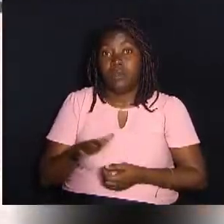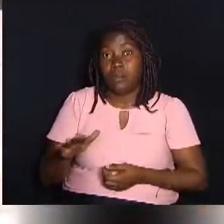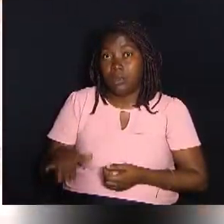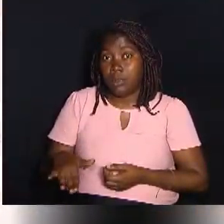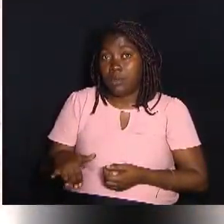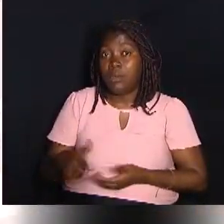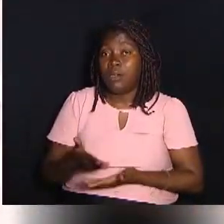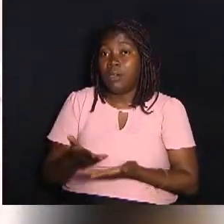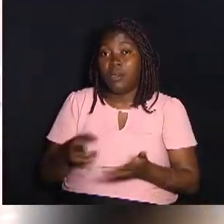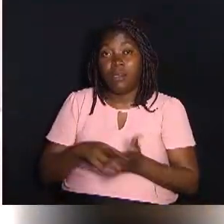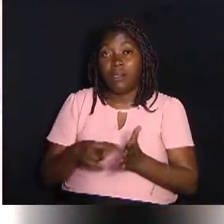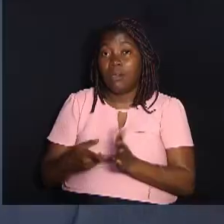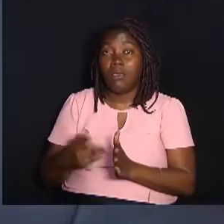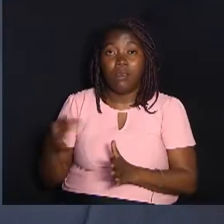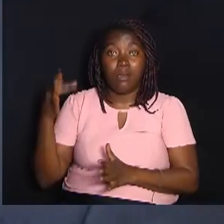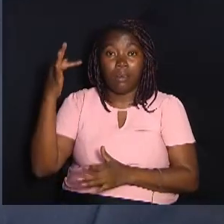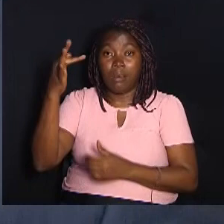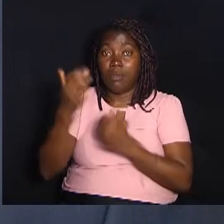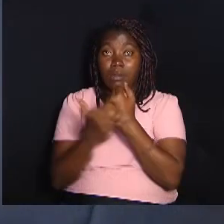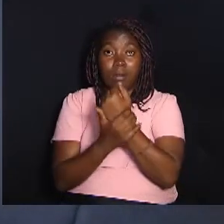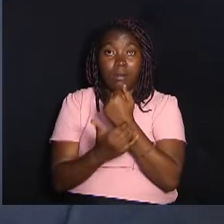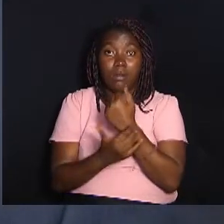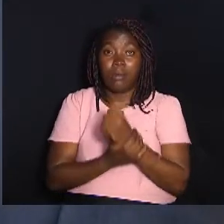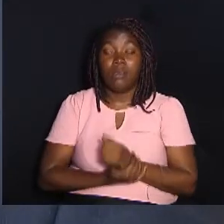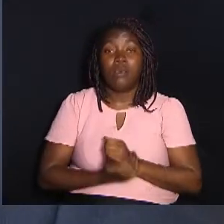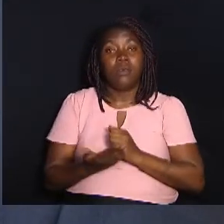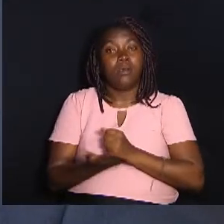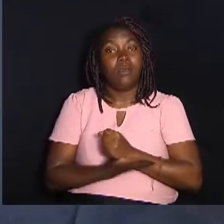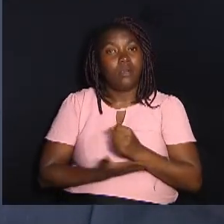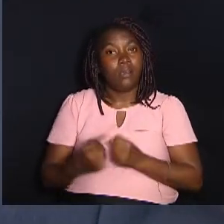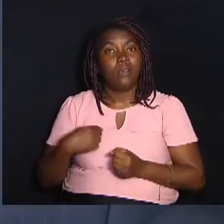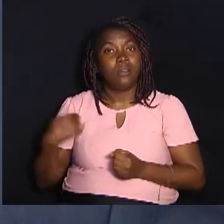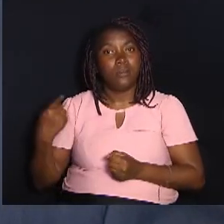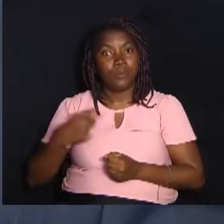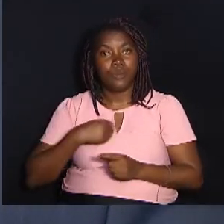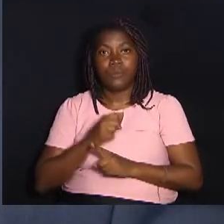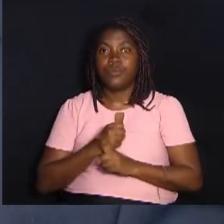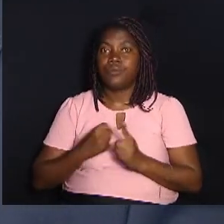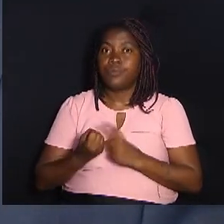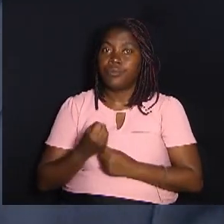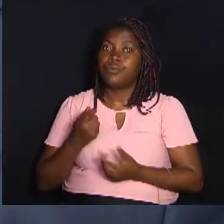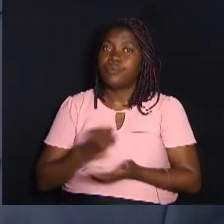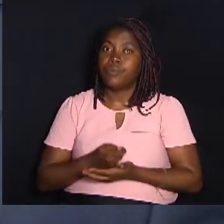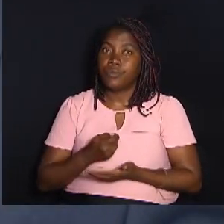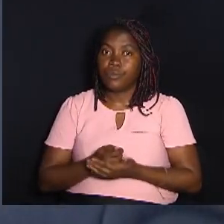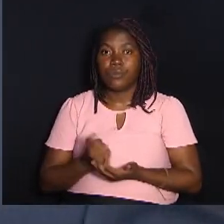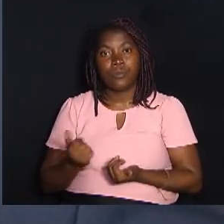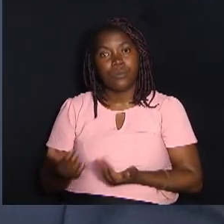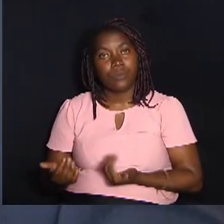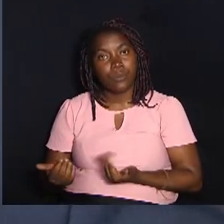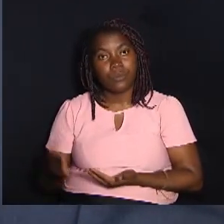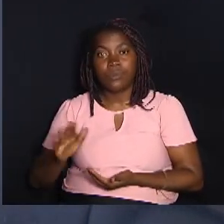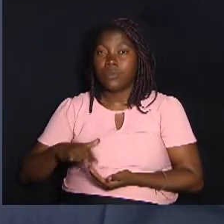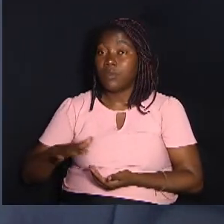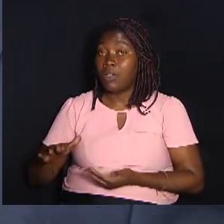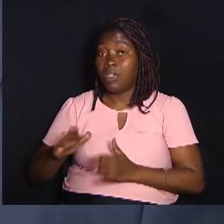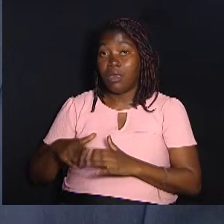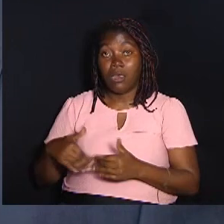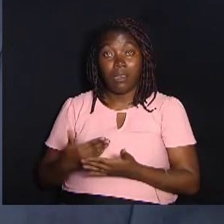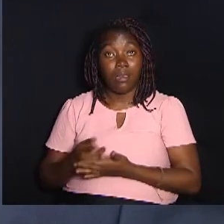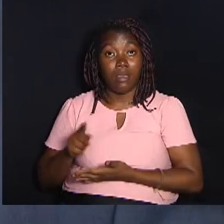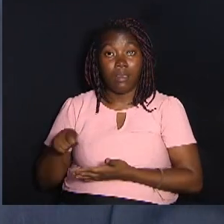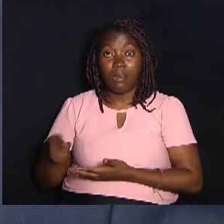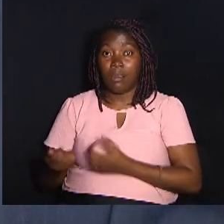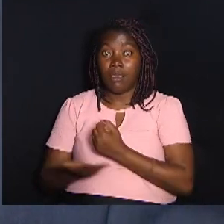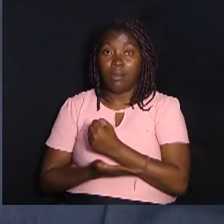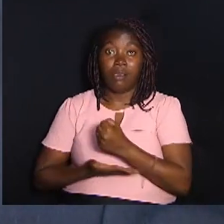crianças é garantir o futuro fundamental a base nossa né como sociedade tem que ser os jovens tem que ser as crianças as escolas